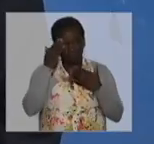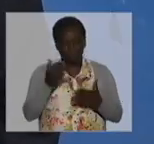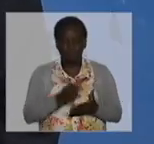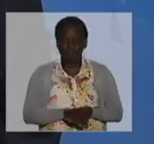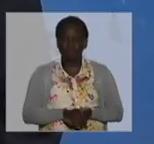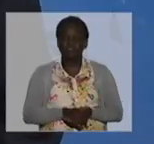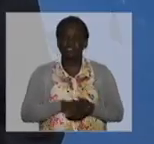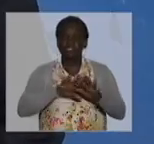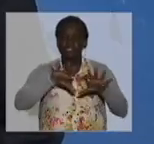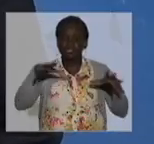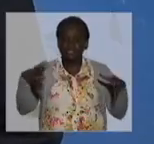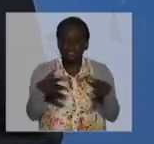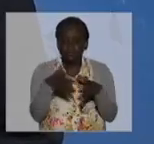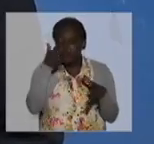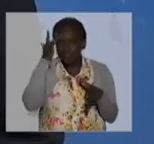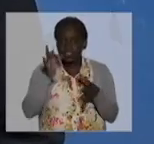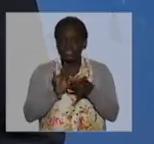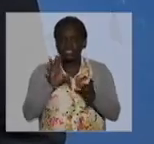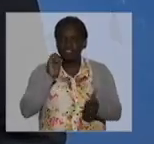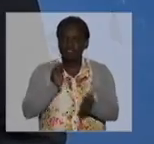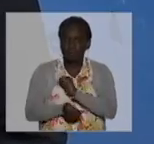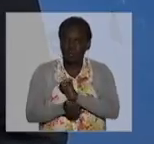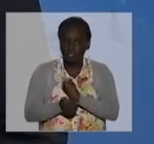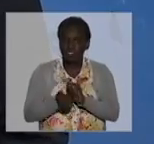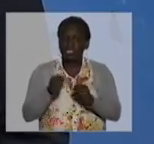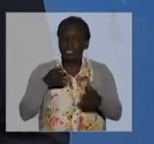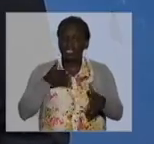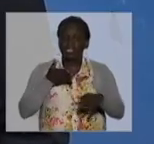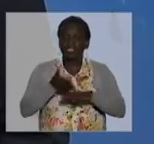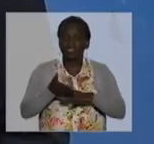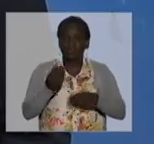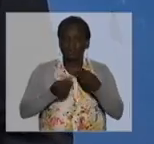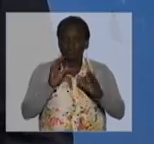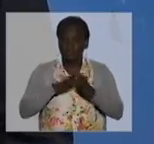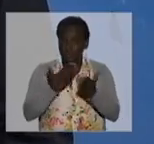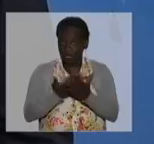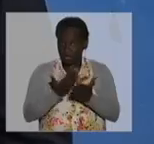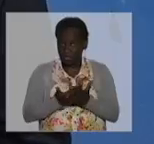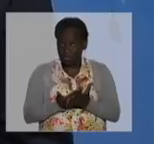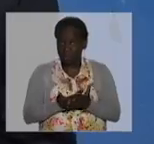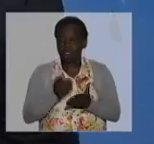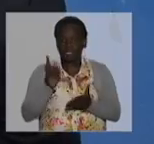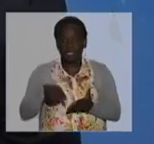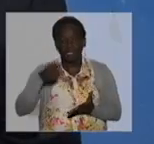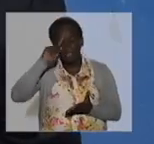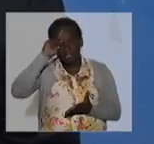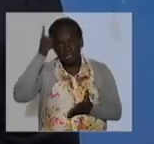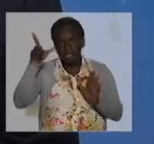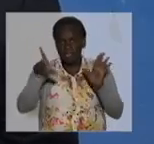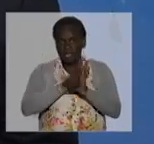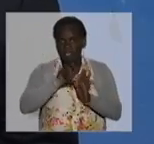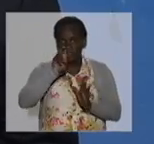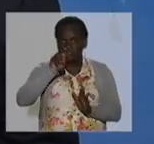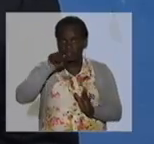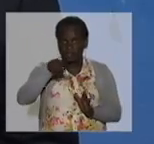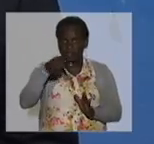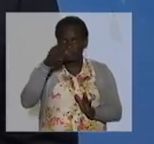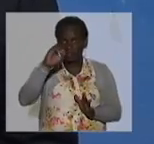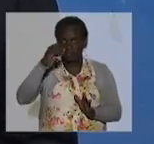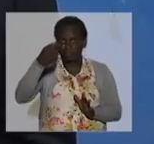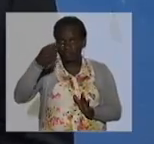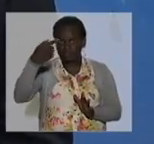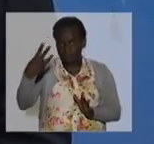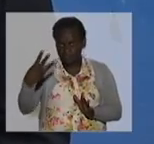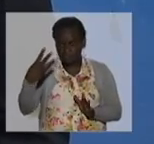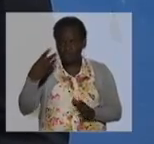Bem, massificar o esporte através das escolas. Essa é uma das ideias da Lei